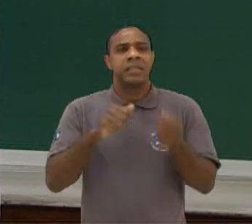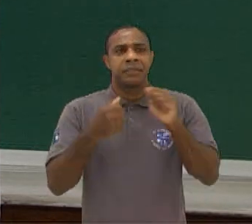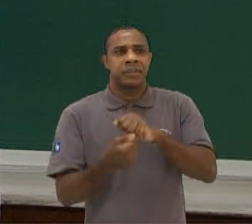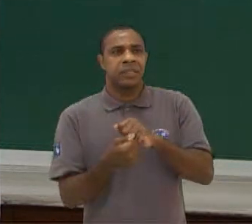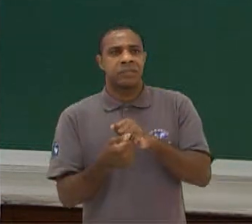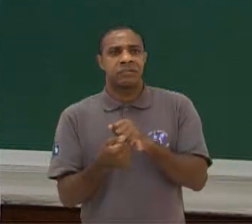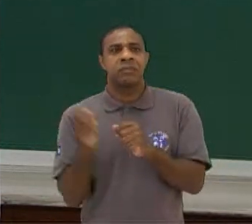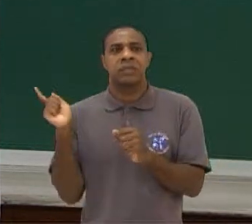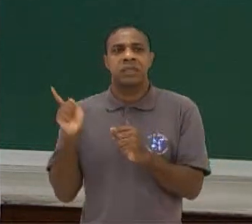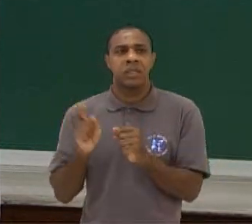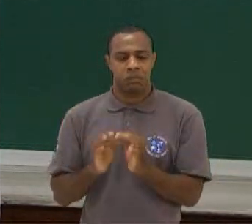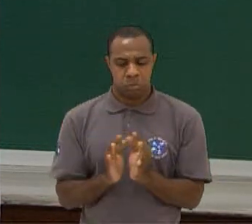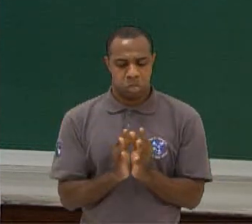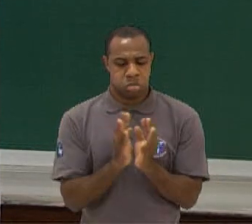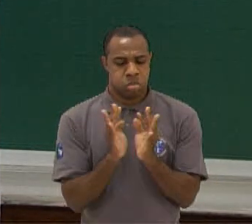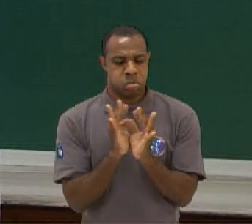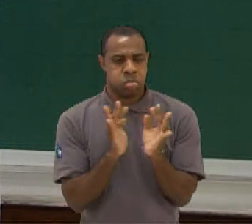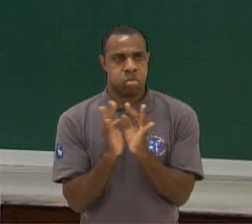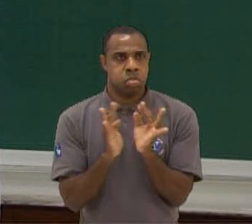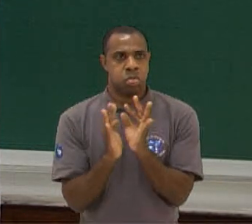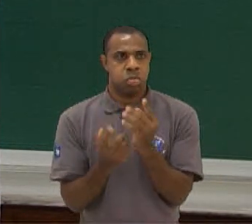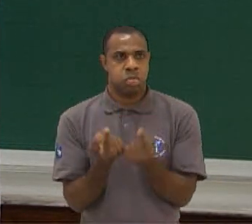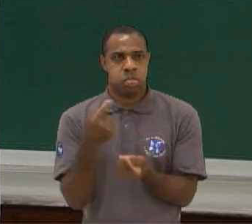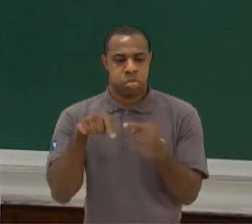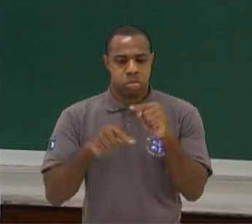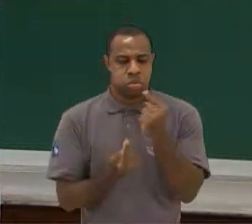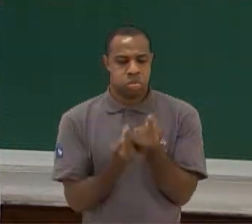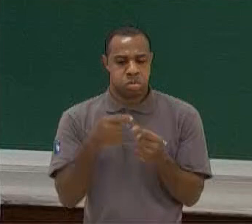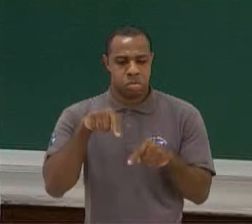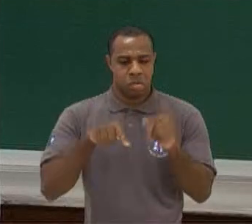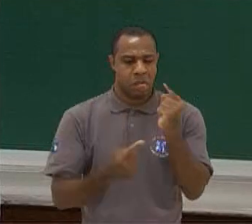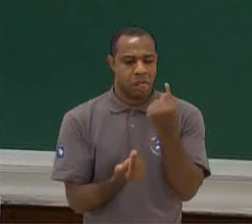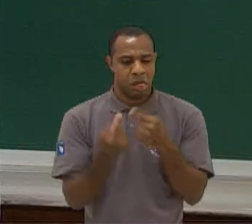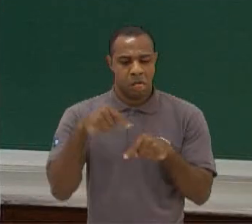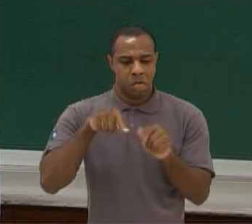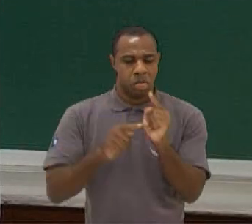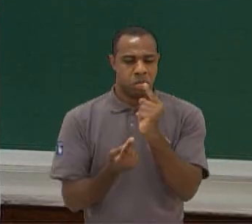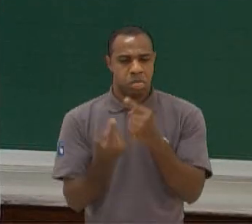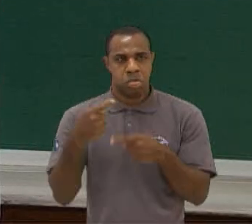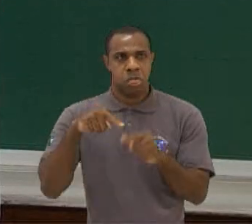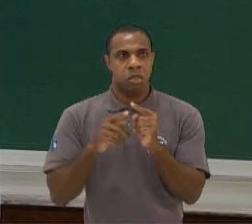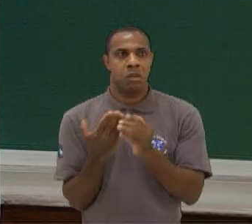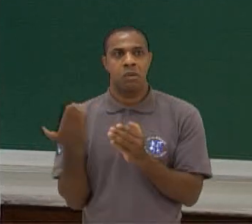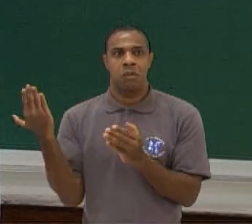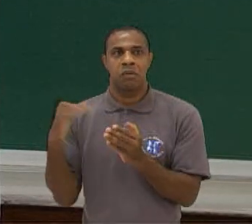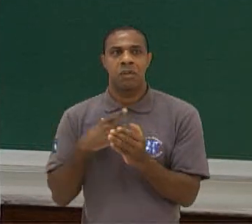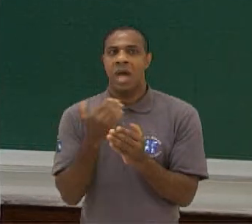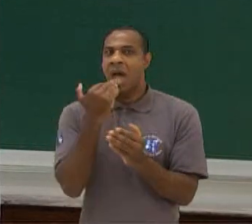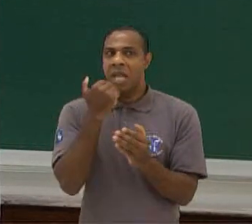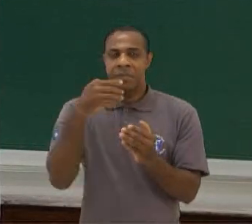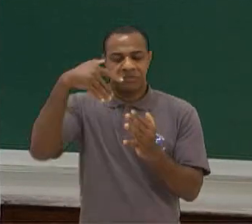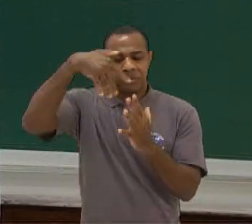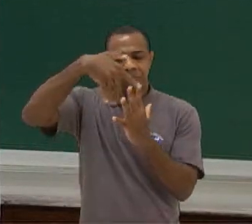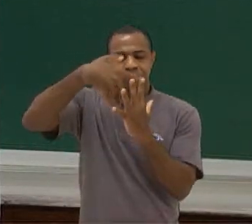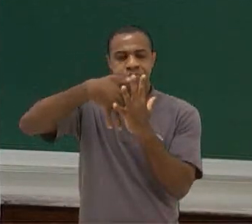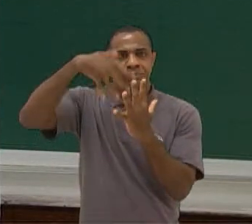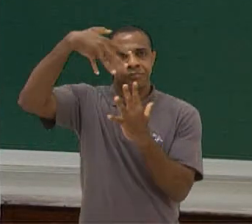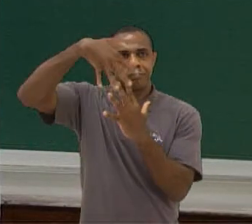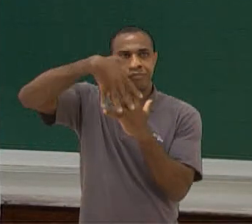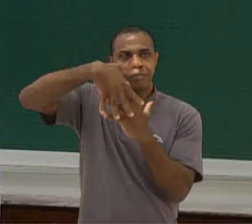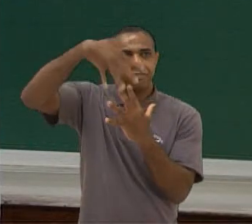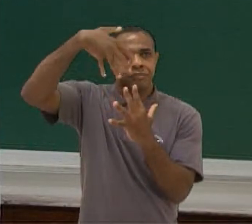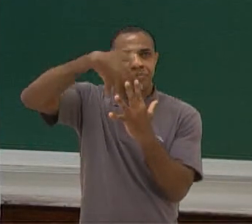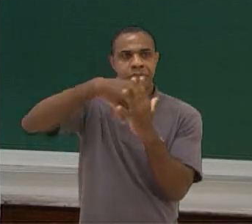membranas celulares que vão aumentar a superfície de absorção desses nutrientes. Então, o alimento ele vai estar passando e esses